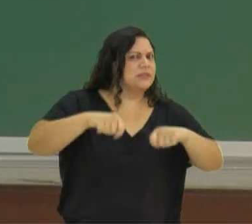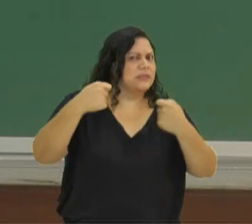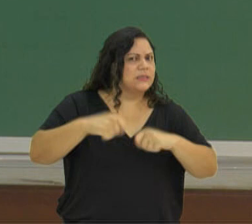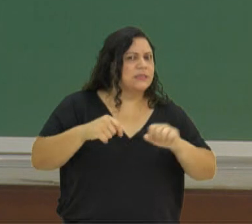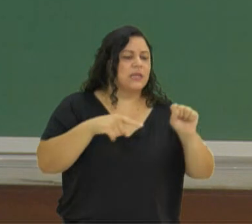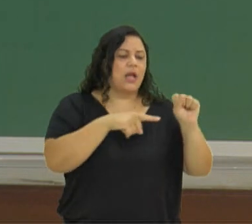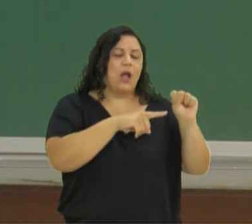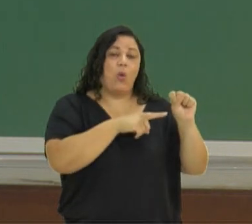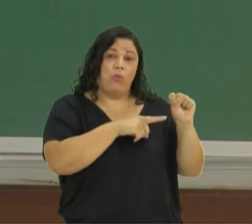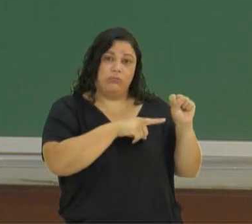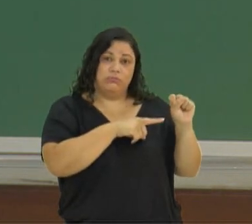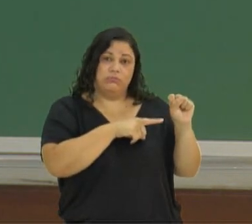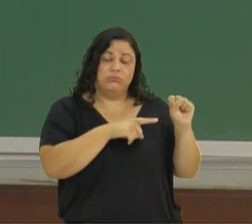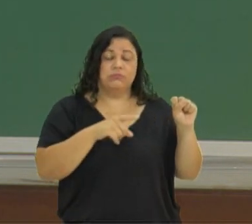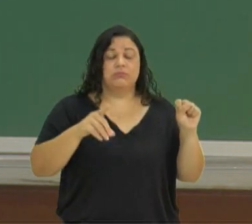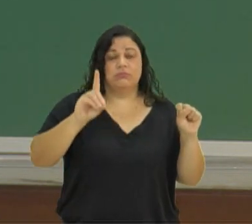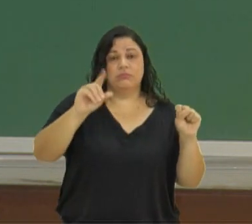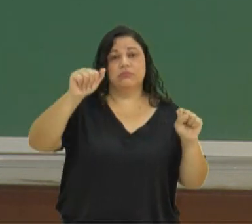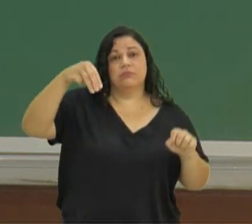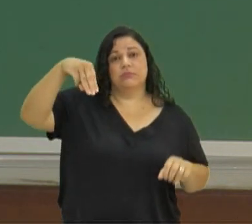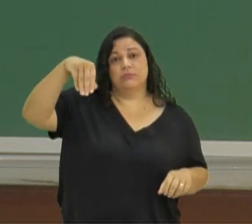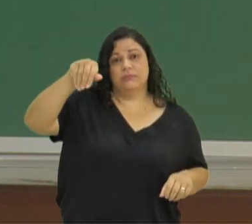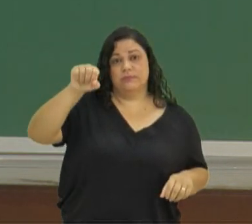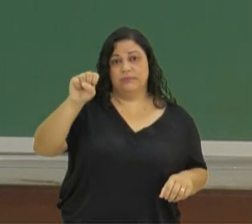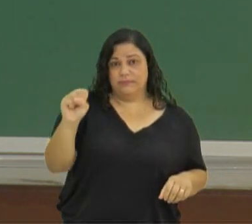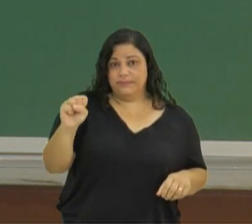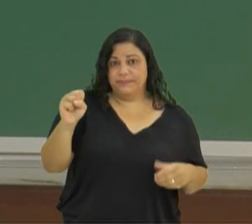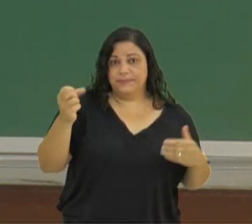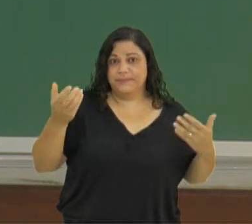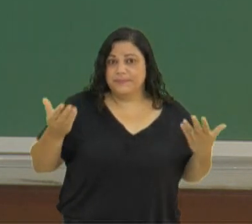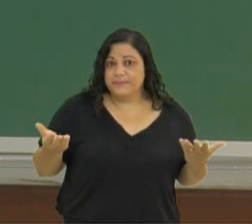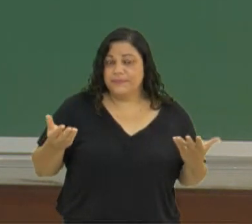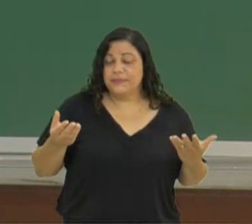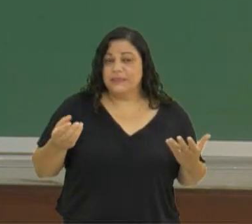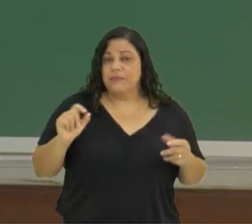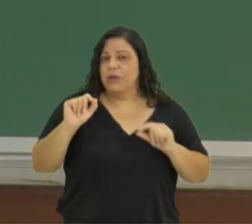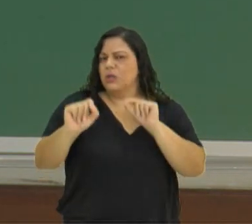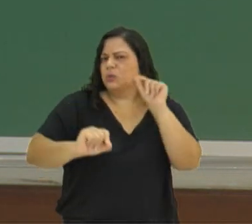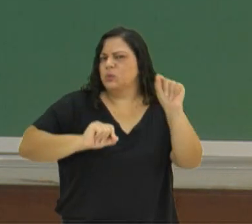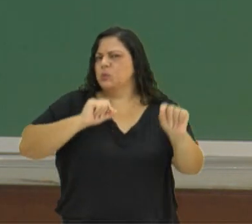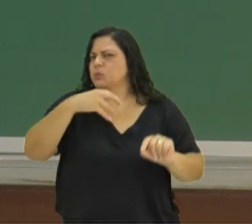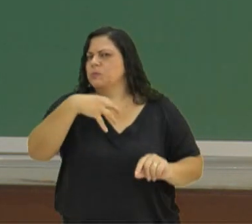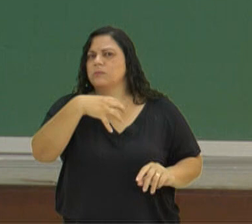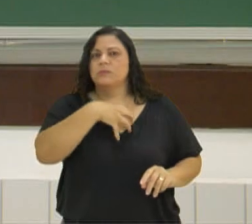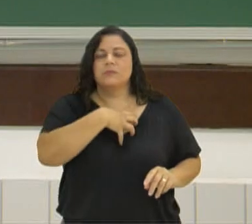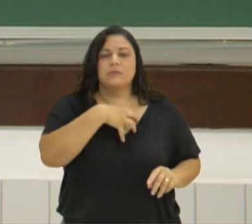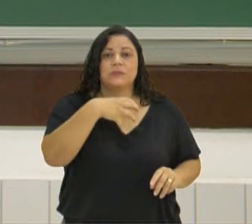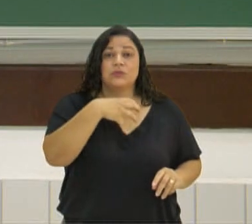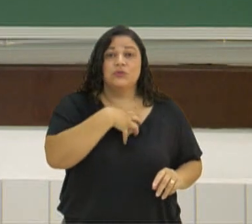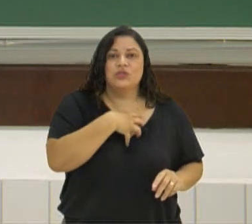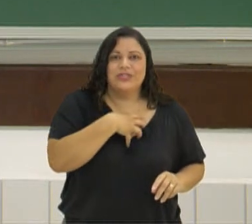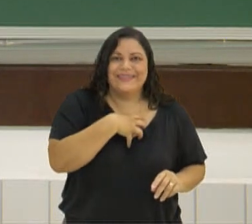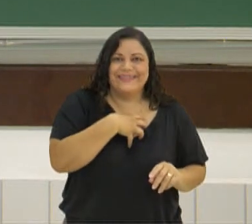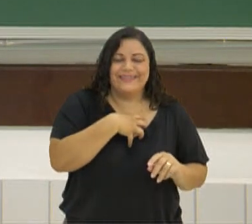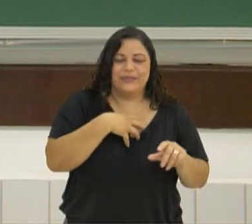8 damas nesse tabuleiro. De tal maneira que nenhuma